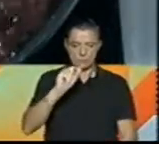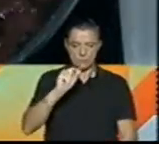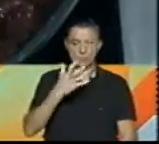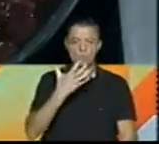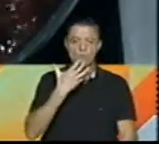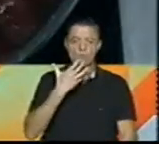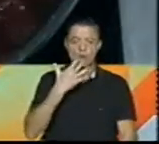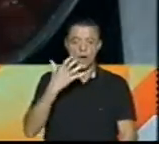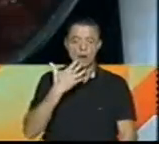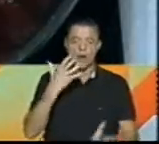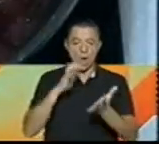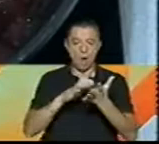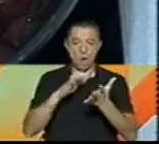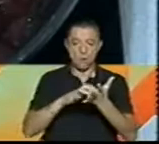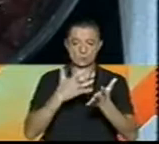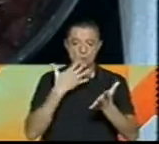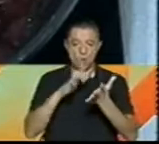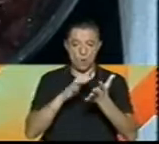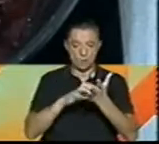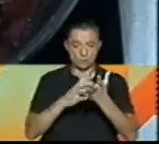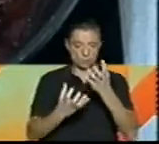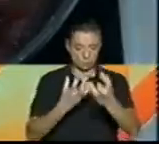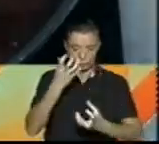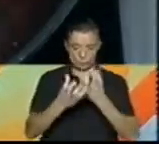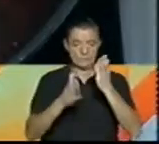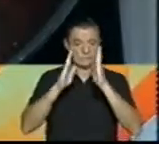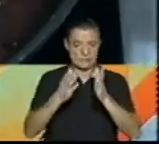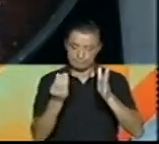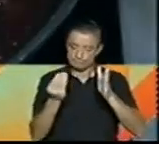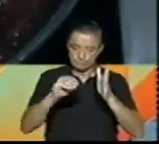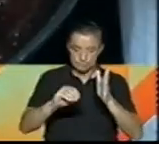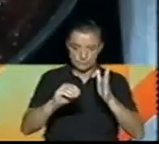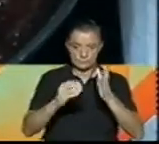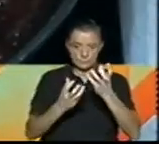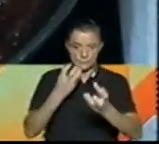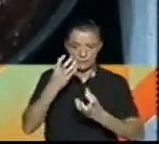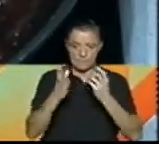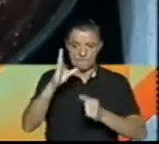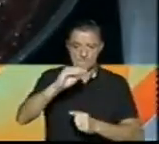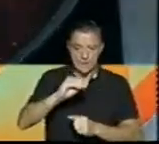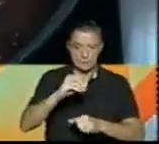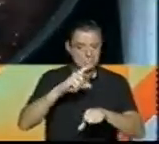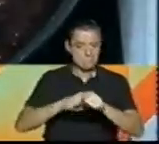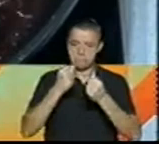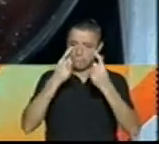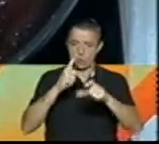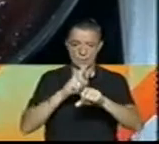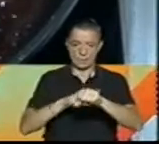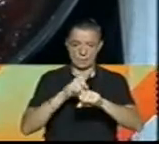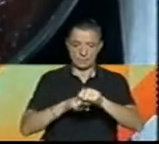arroz cozinhado, ok? E depois volta a cozinhar mais um pouquinho,